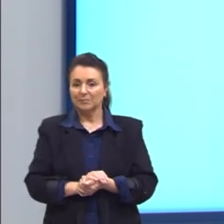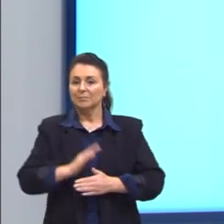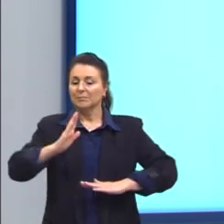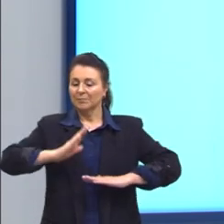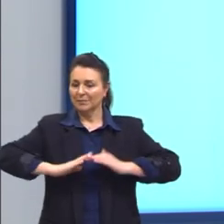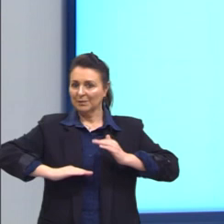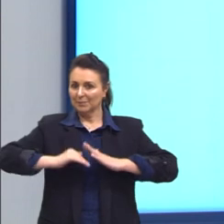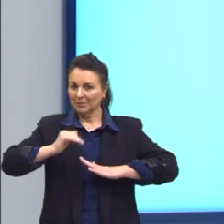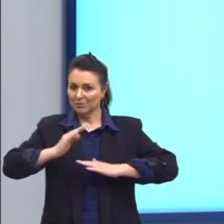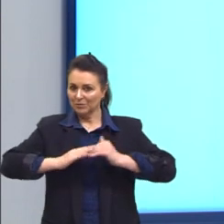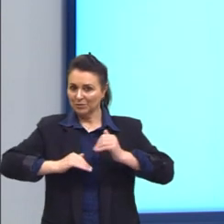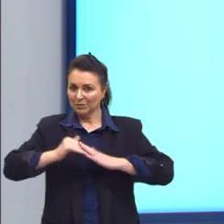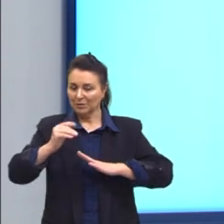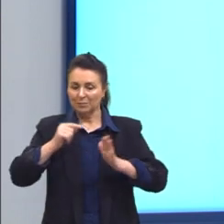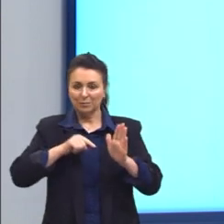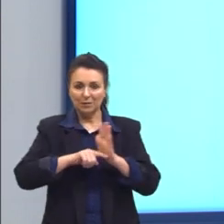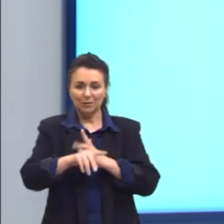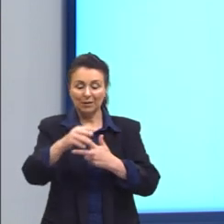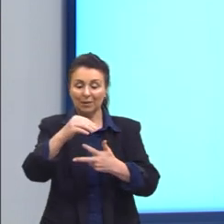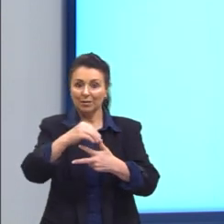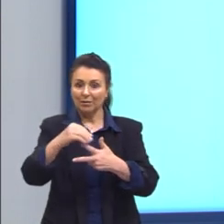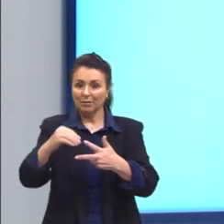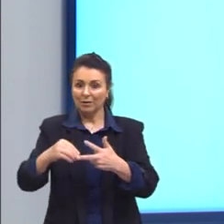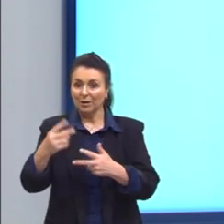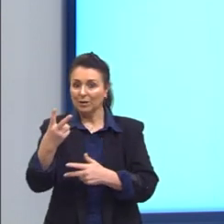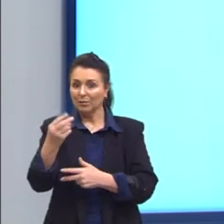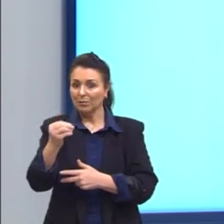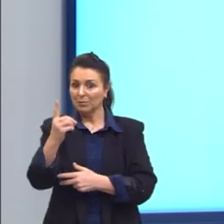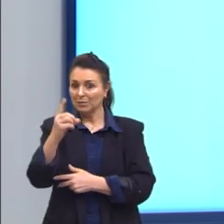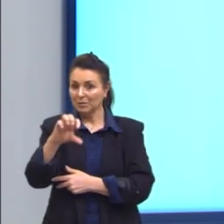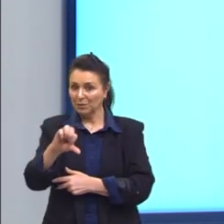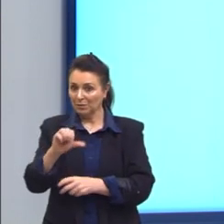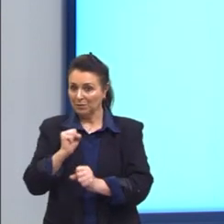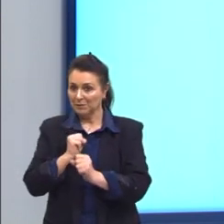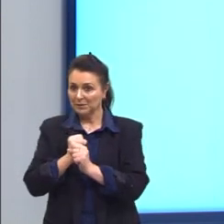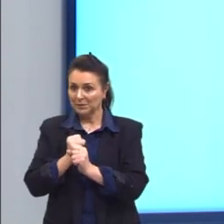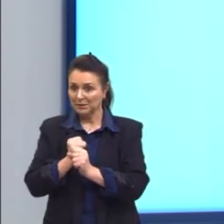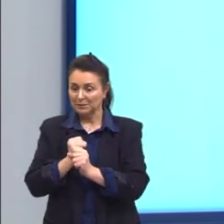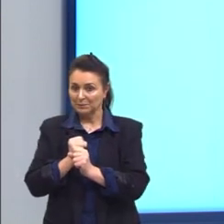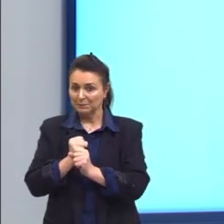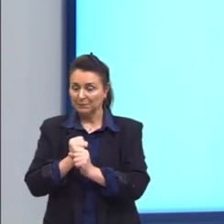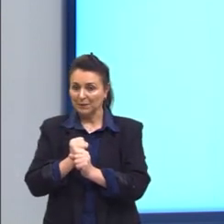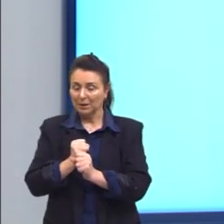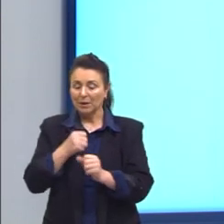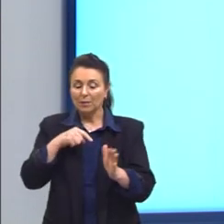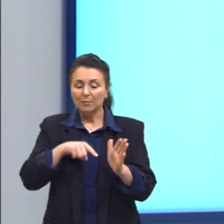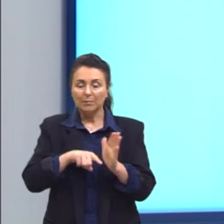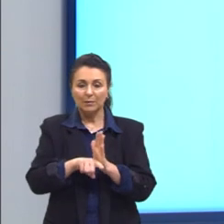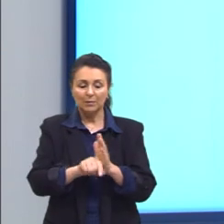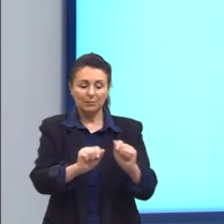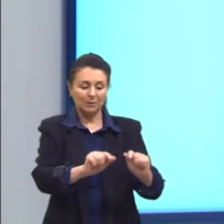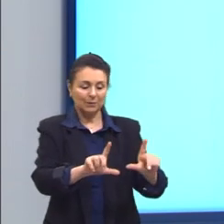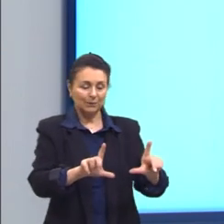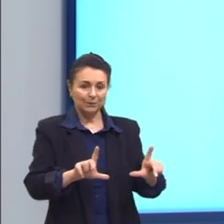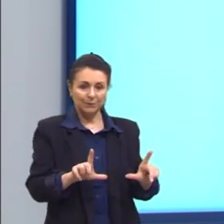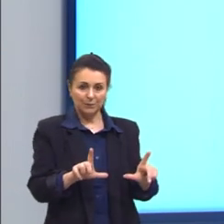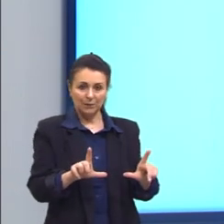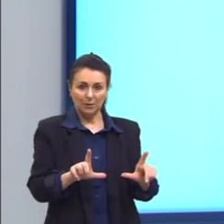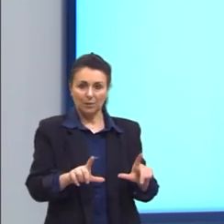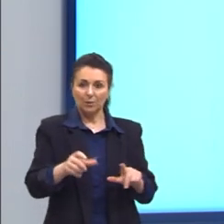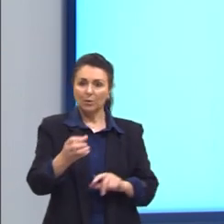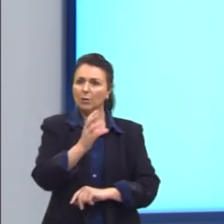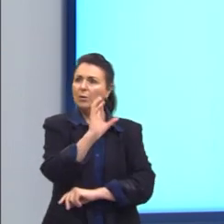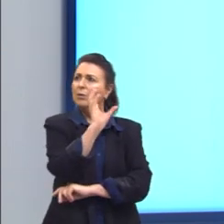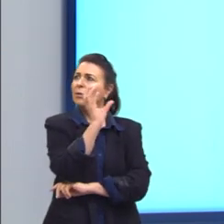praticar então eu trouxe uma questão do Enem de 2019 a nossa questão diz o seguinte as